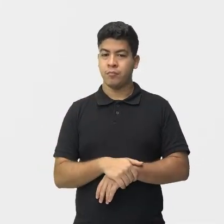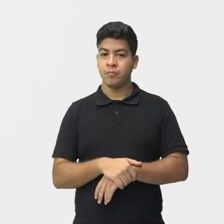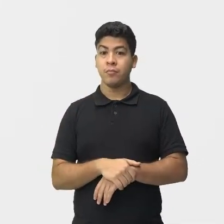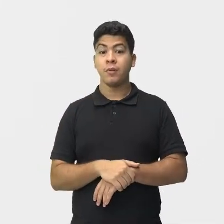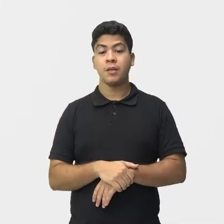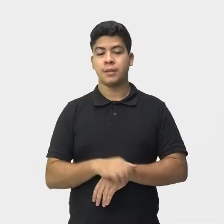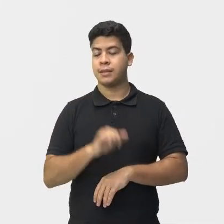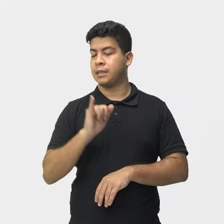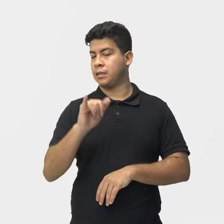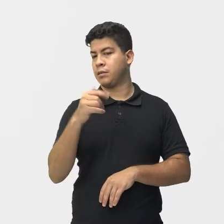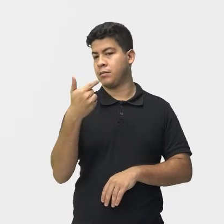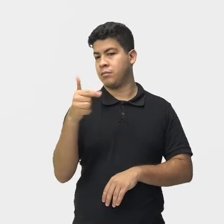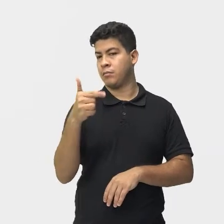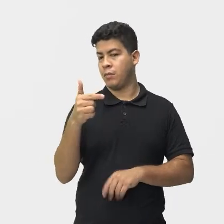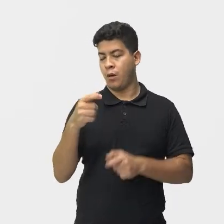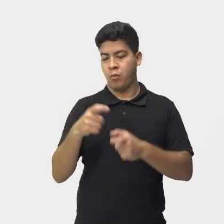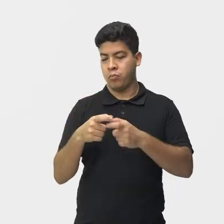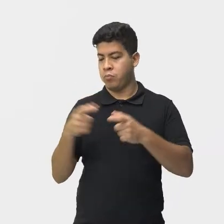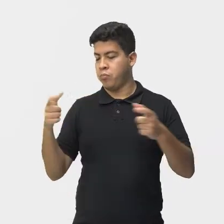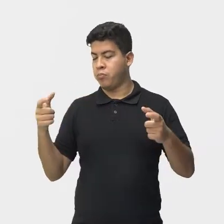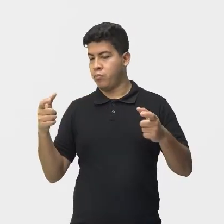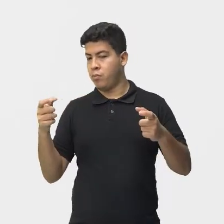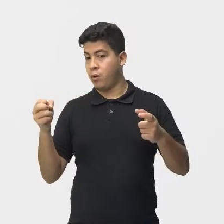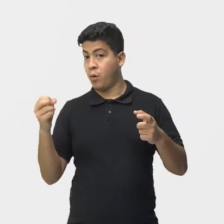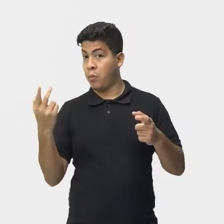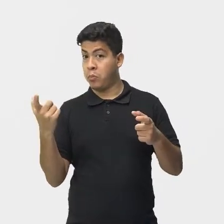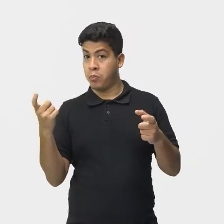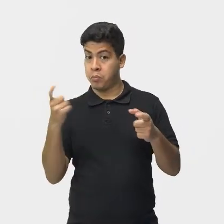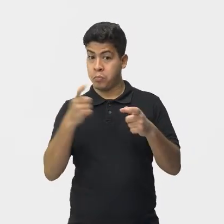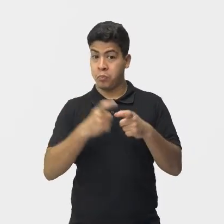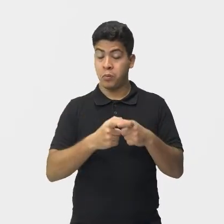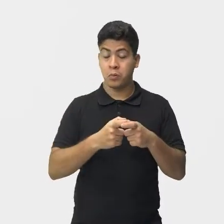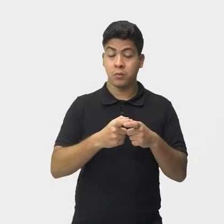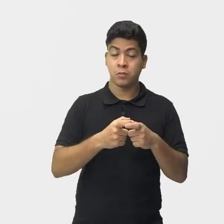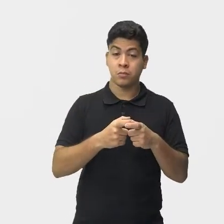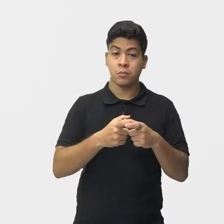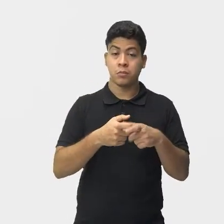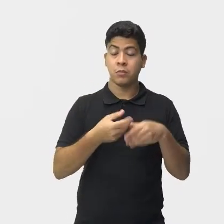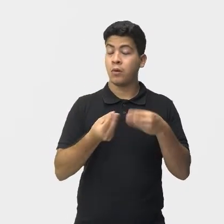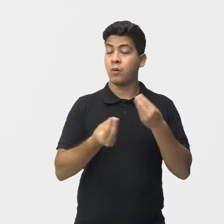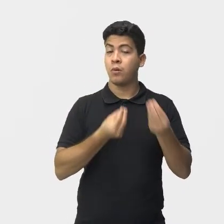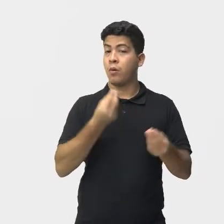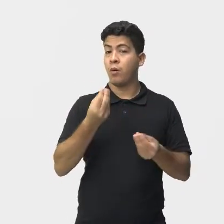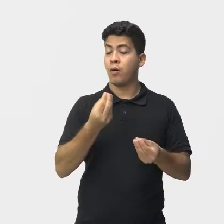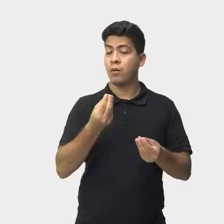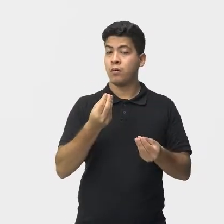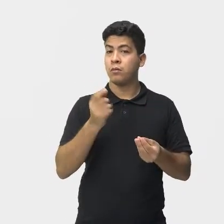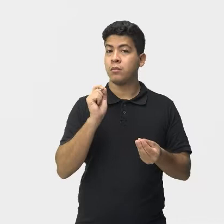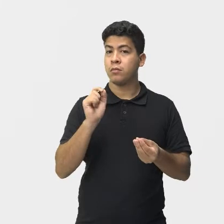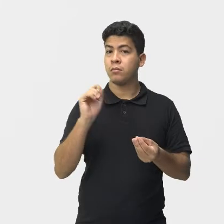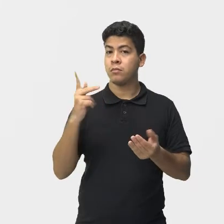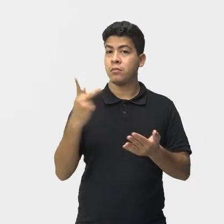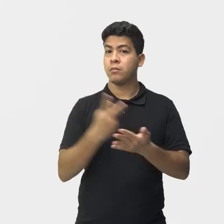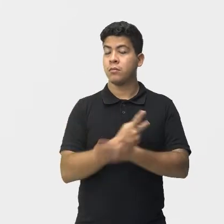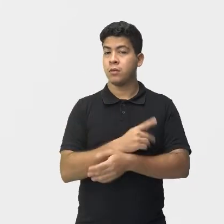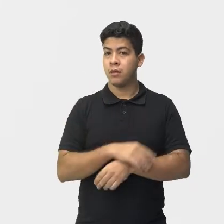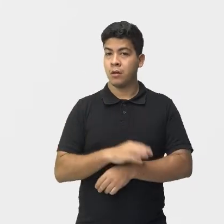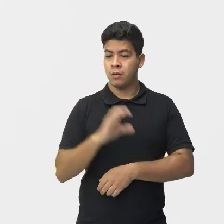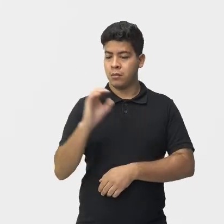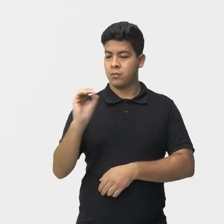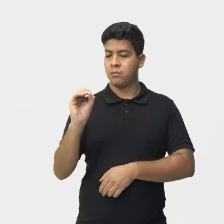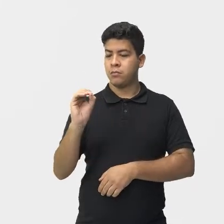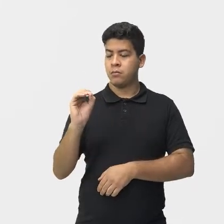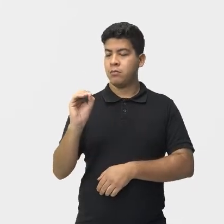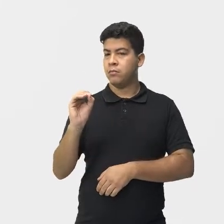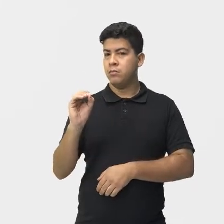é claro, se não houver nem expansão e nem compressão, Ou seja, se a variação do volume for igual a zero,